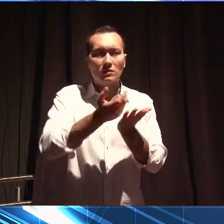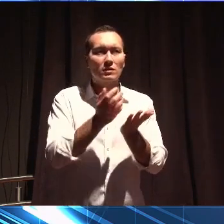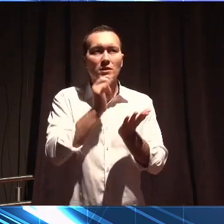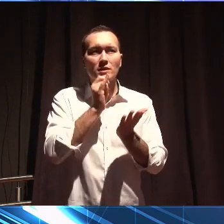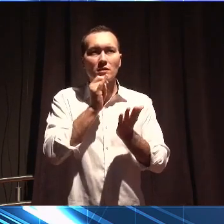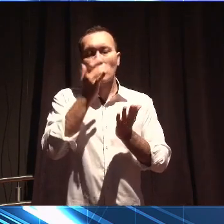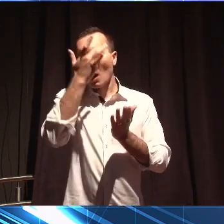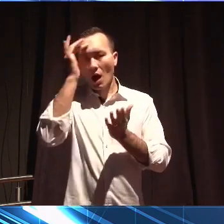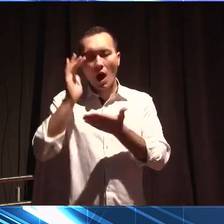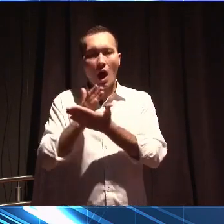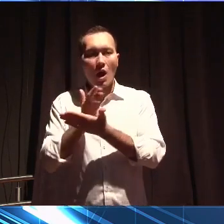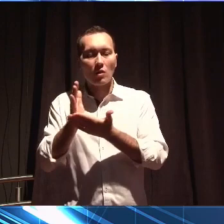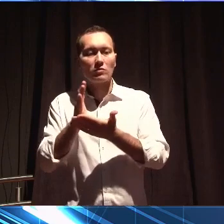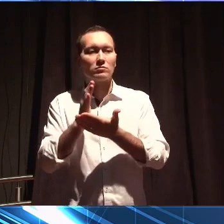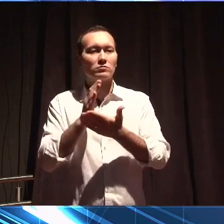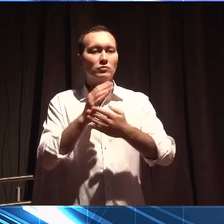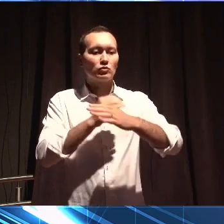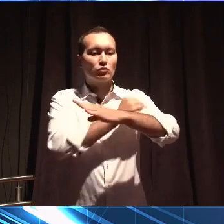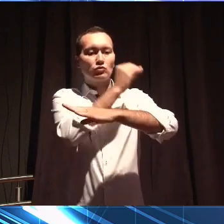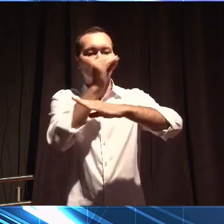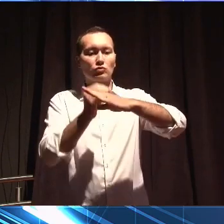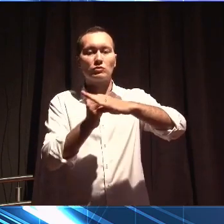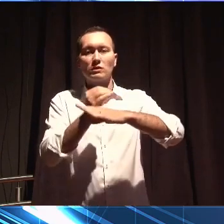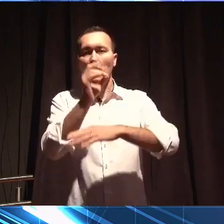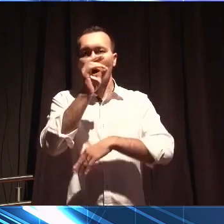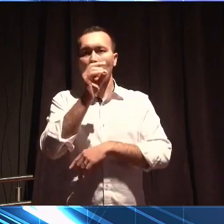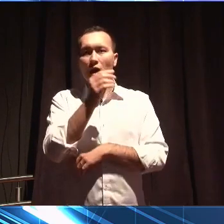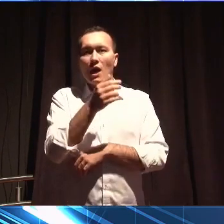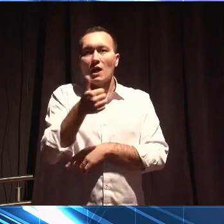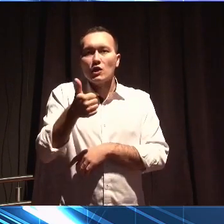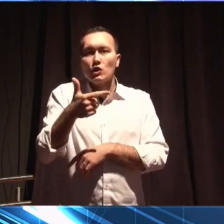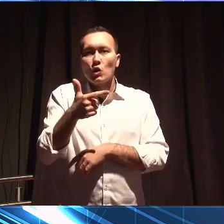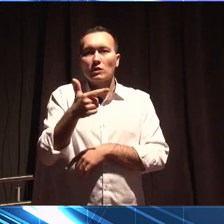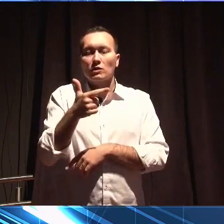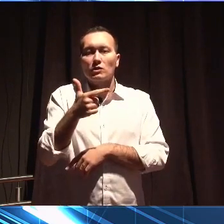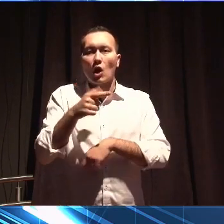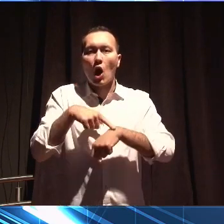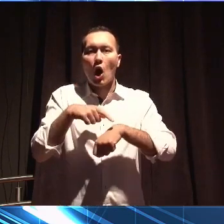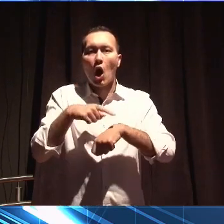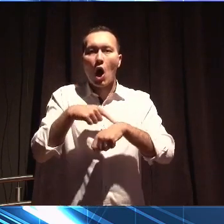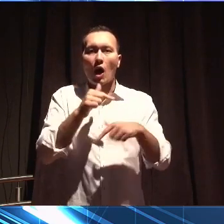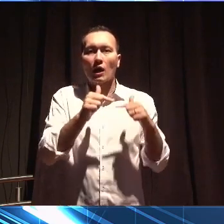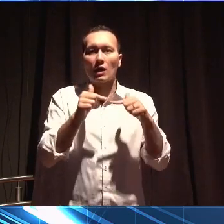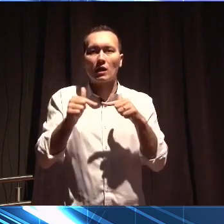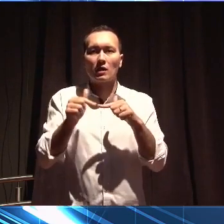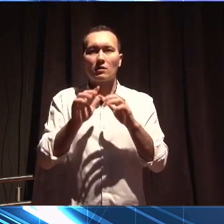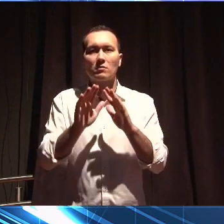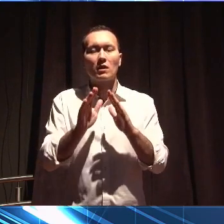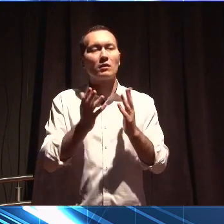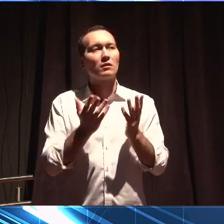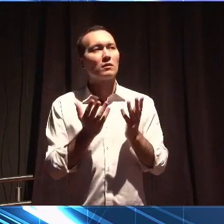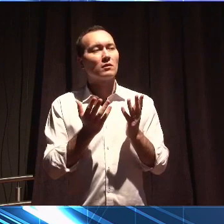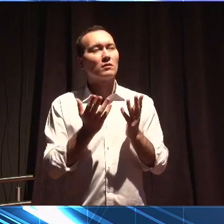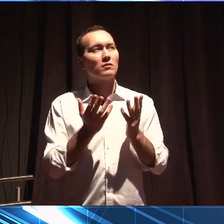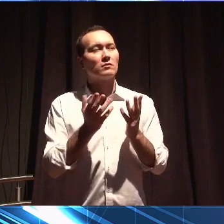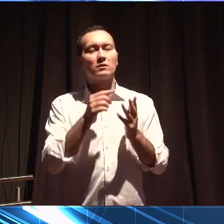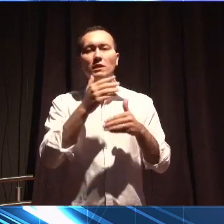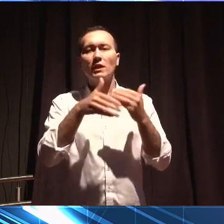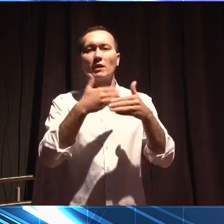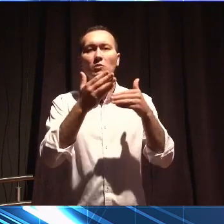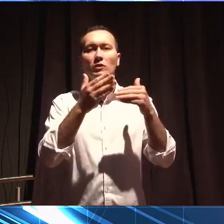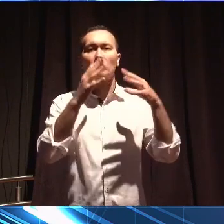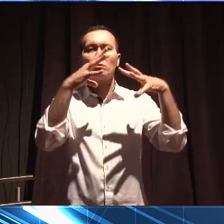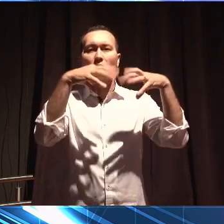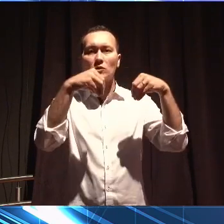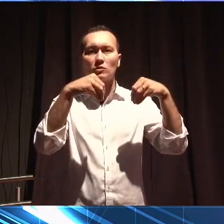10 horas por dia. 12, vai, 12. Tem motivo para pagar 12 horas sem ninguém estar usando? Então, com o CloudFormation, que é